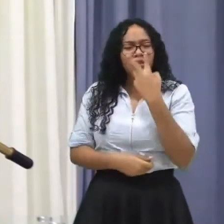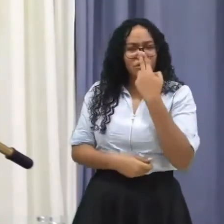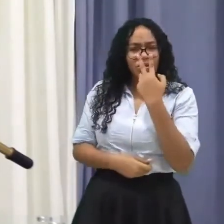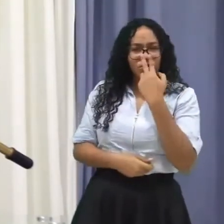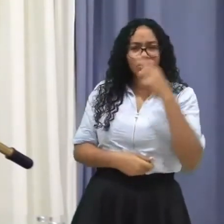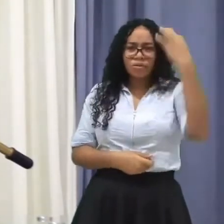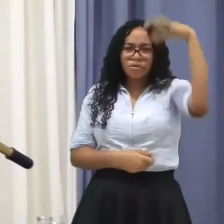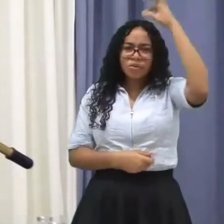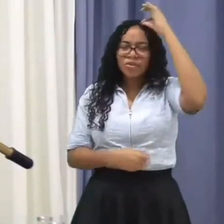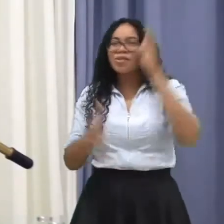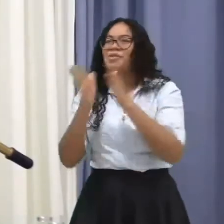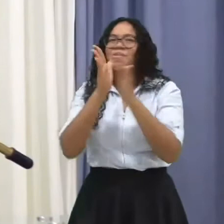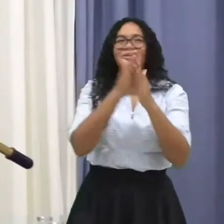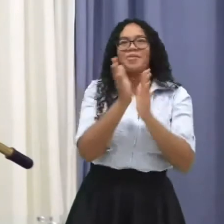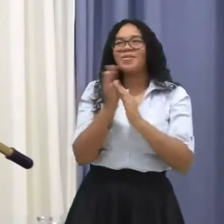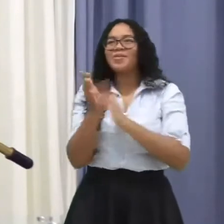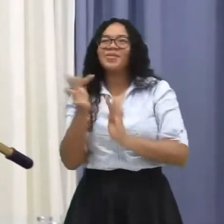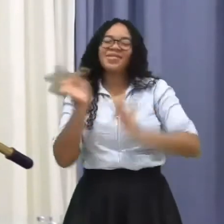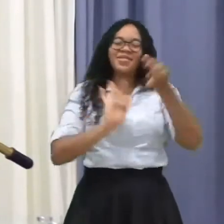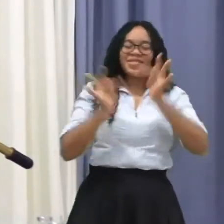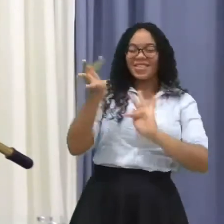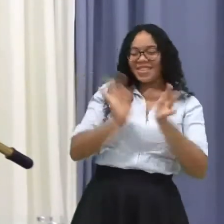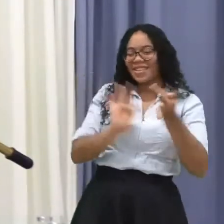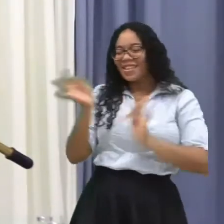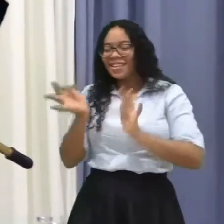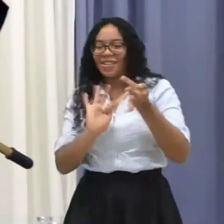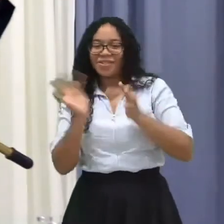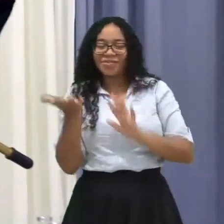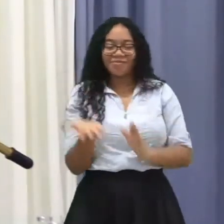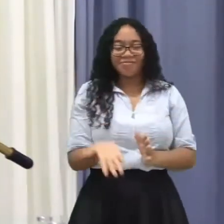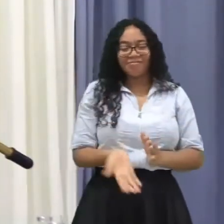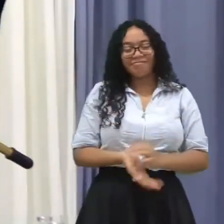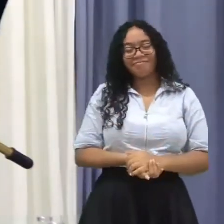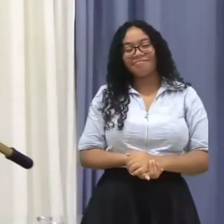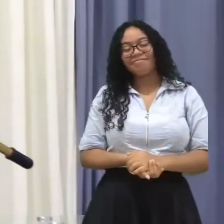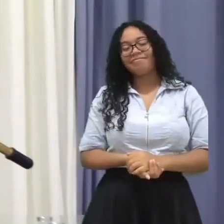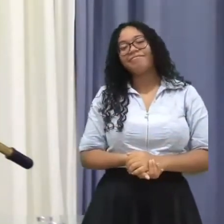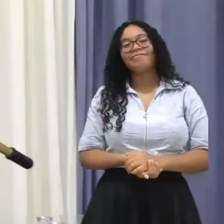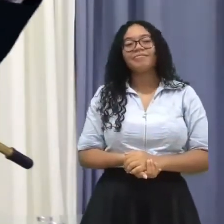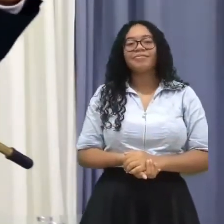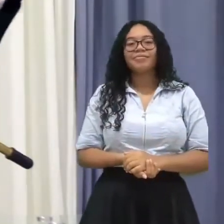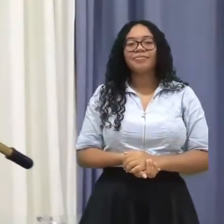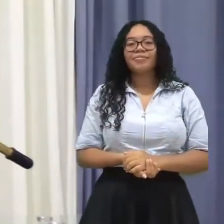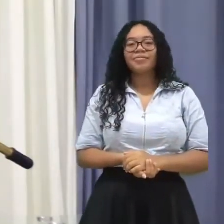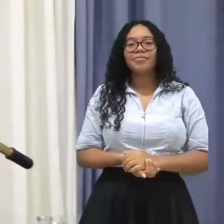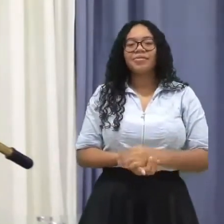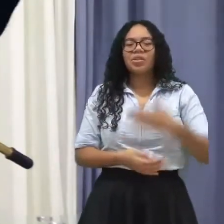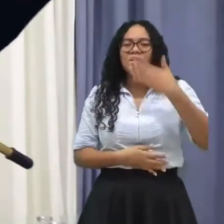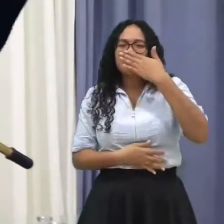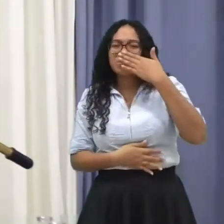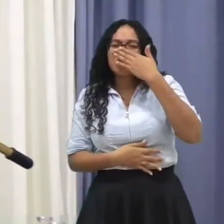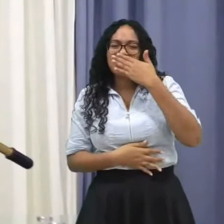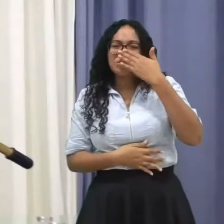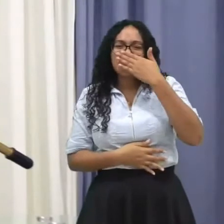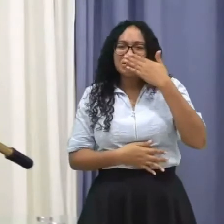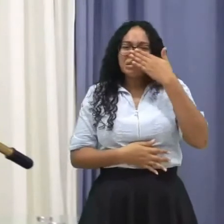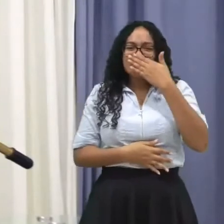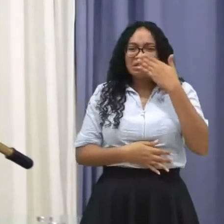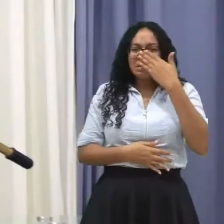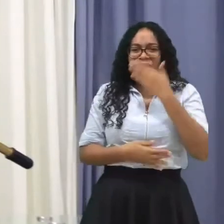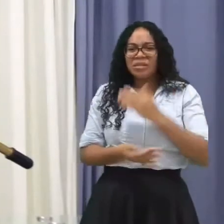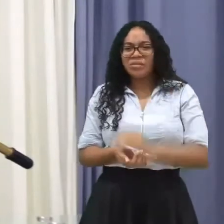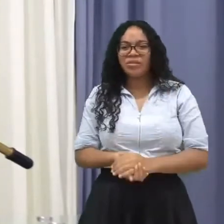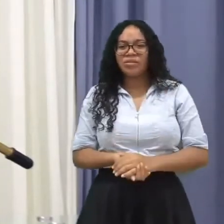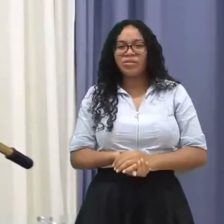está aplaudindo o Carnaval do Rio? Você acha que o Espírito Santo aplaude a prostituição, aplaude ideologia de